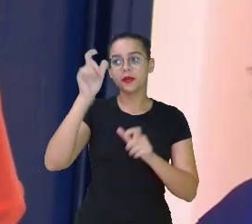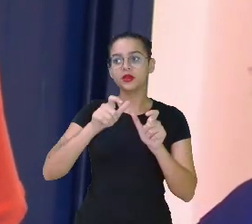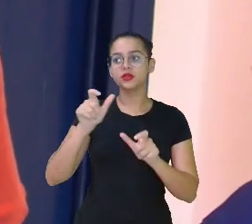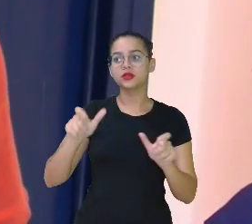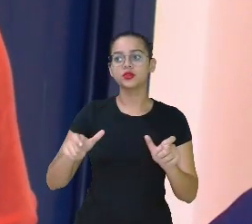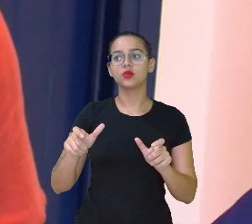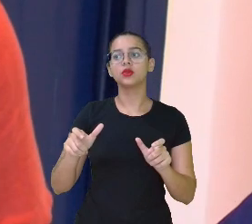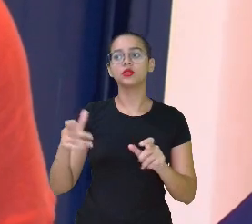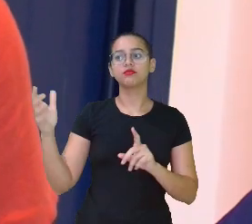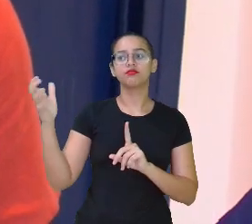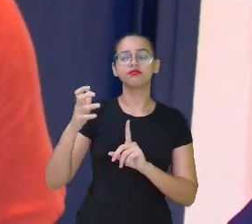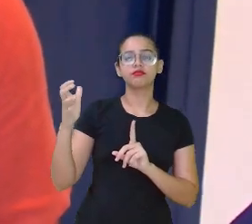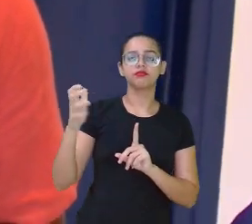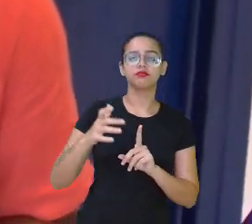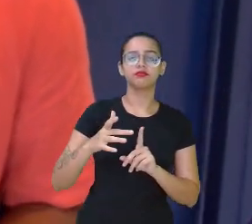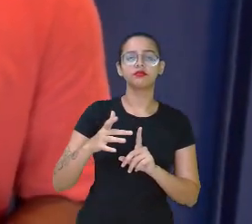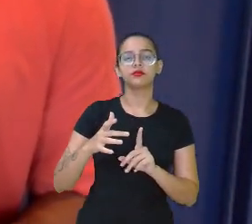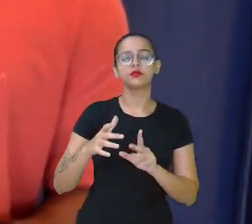ofuscadas,